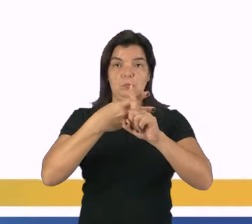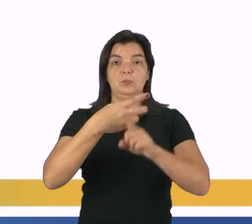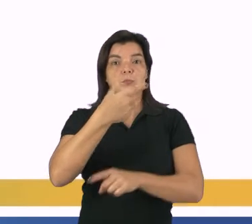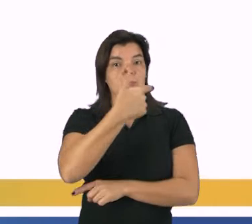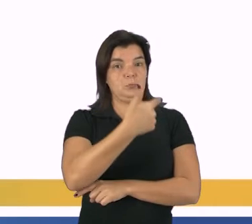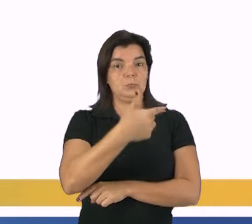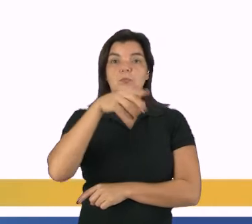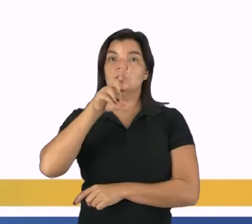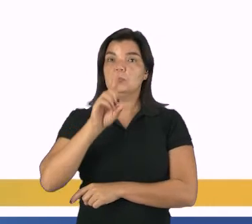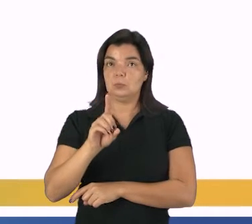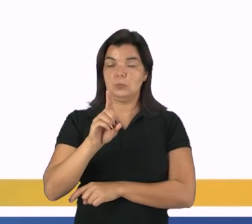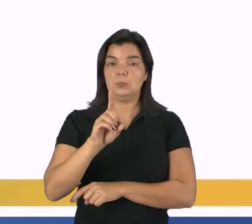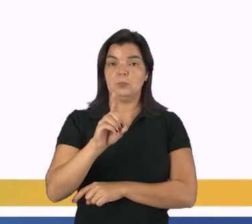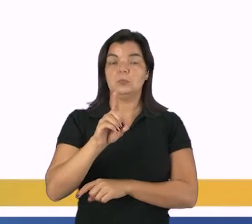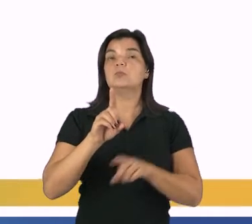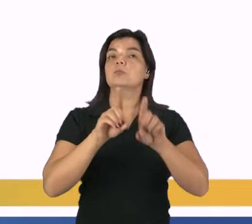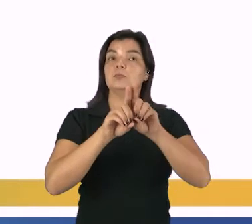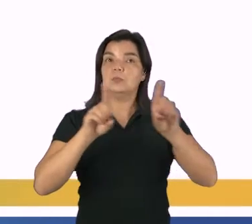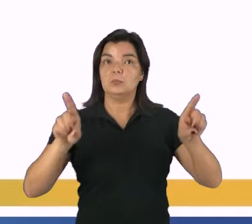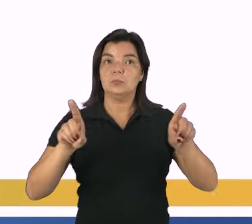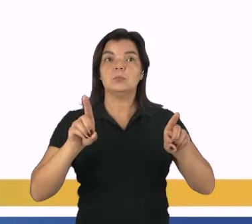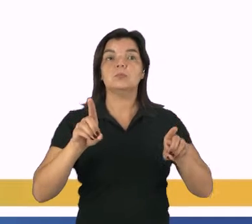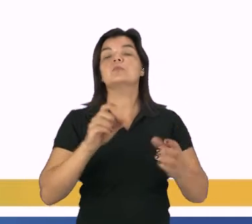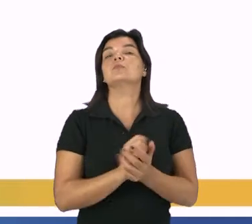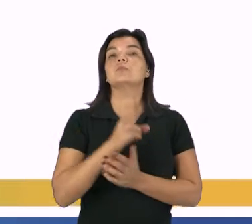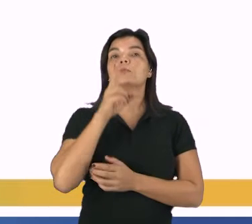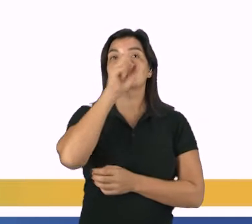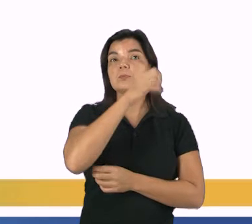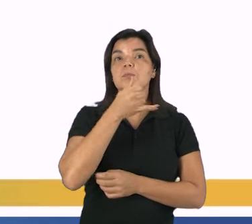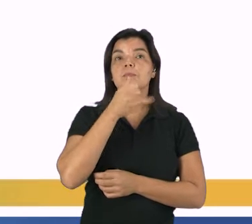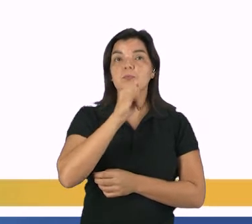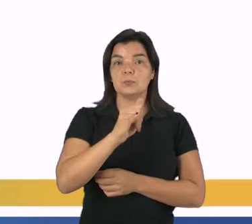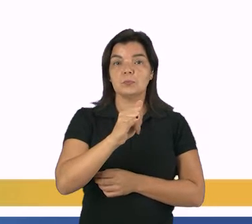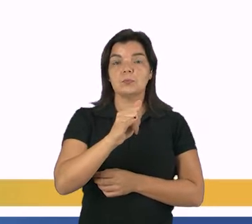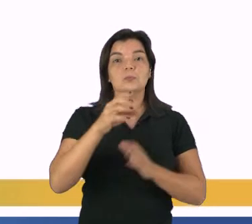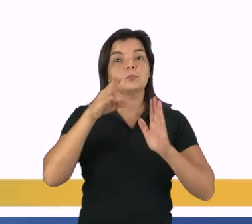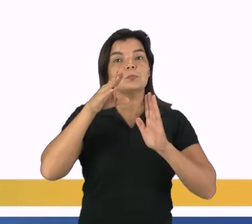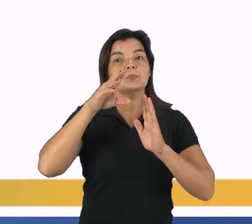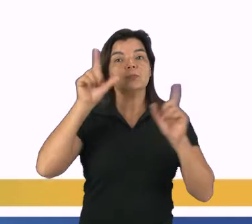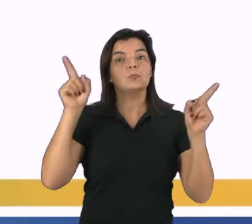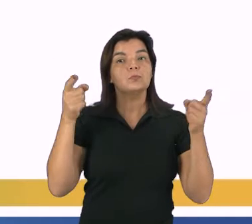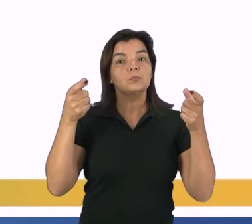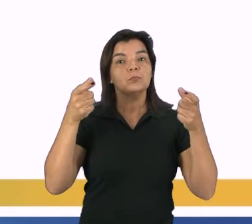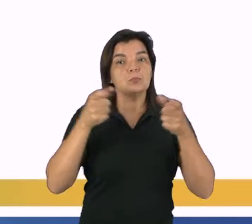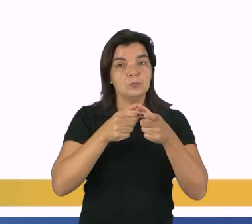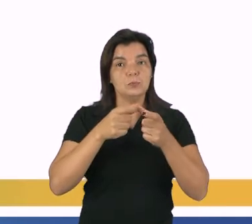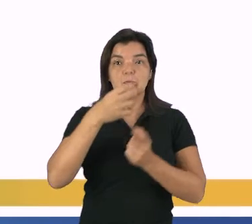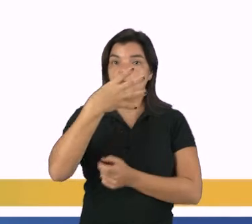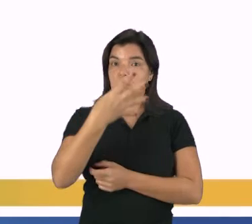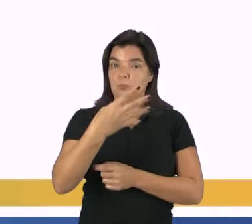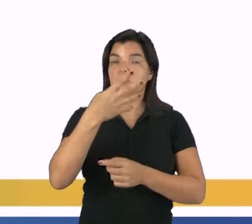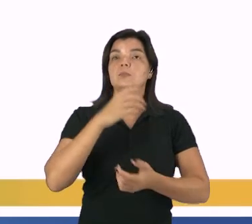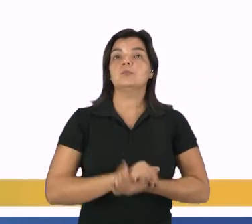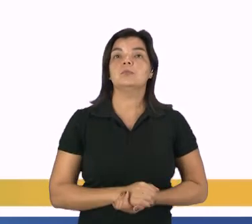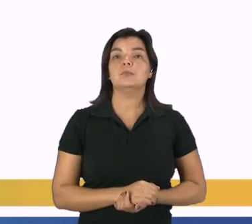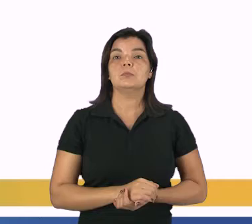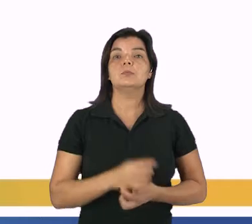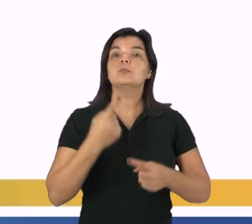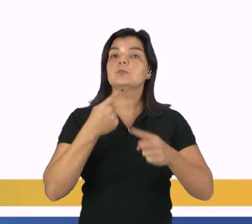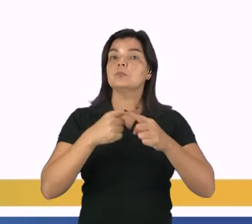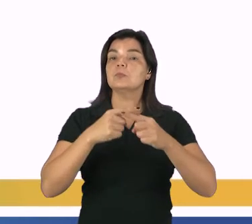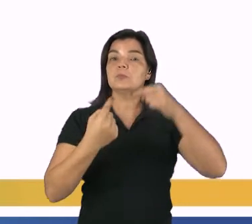distância. E essa força ela é inversamente proporcional ao quadrado da distância, né, entre as cargas. Então, dessa forma, se você tem duas